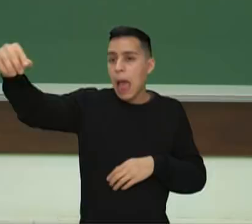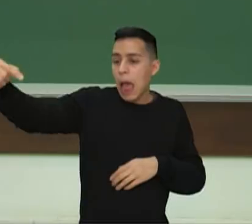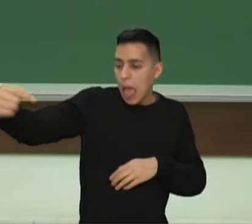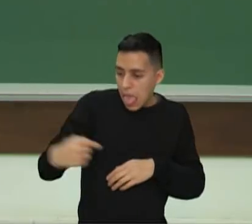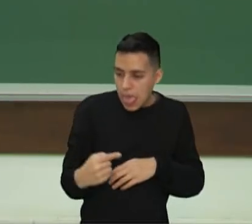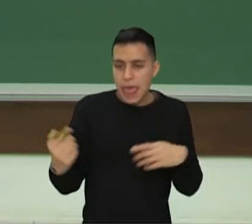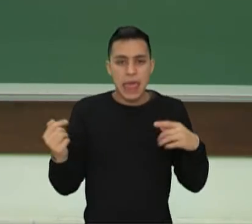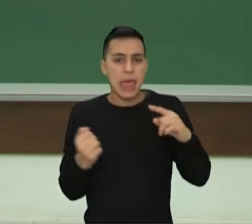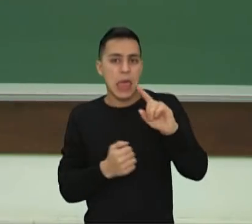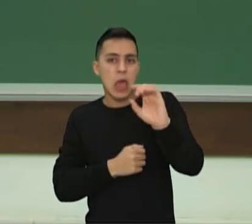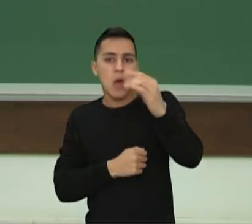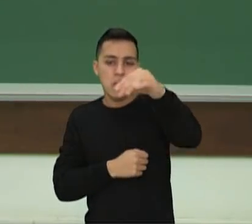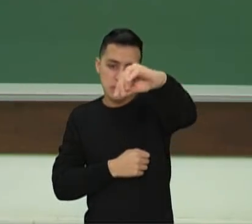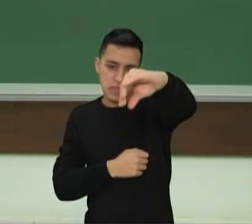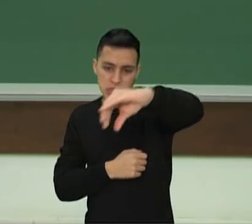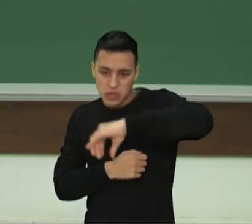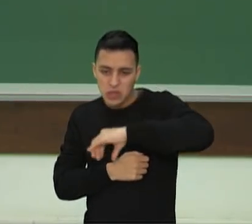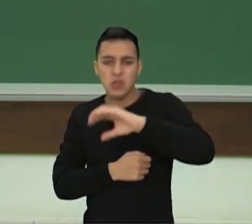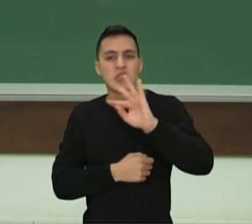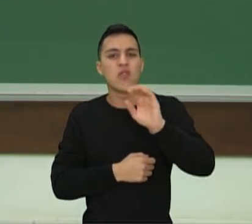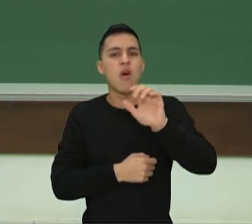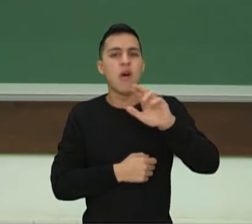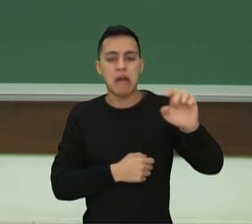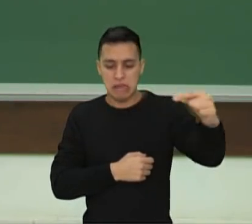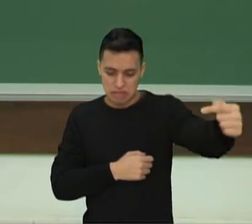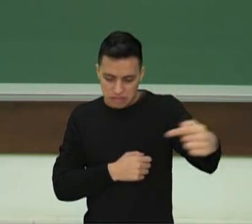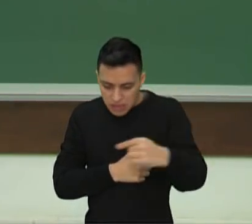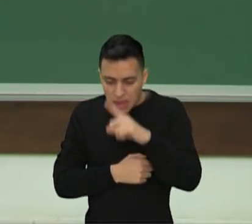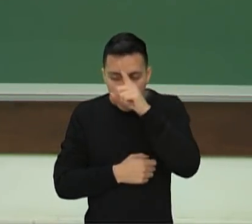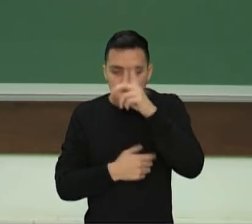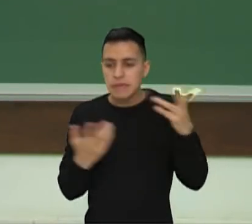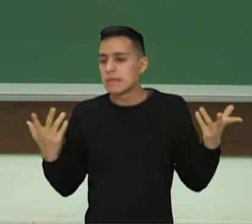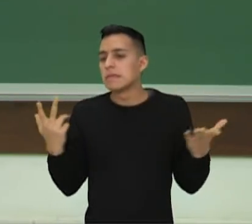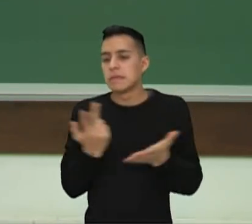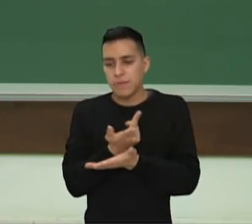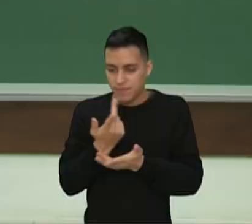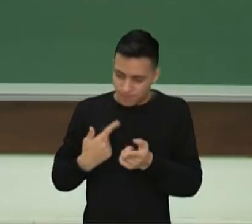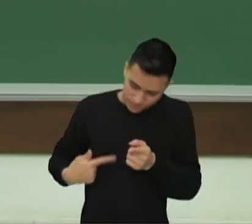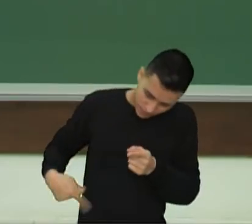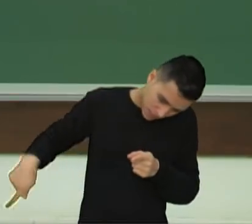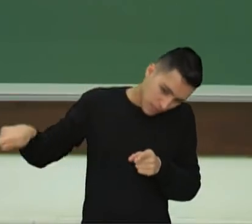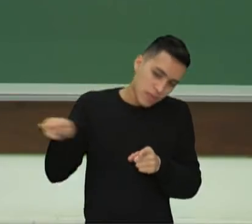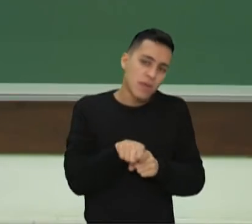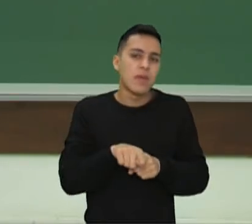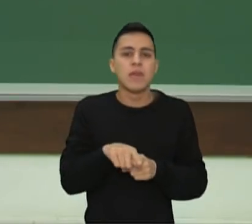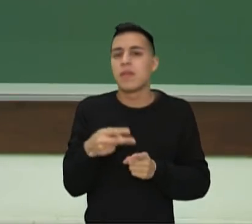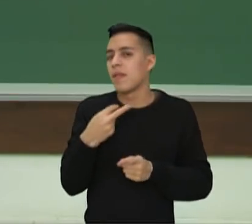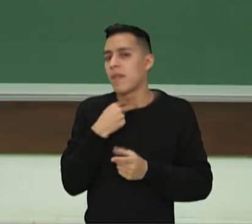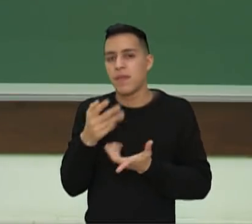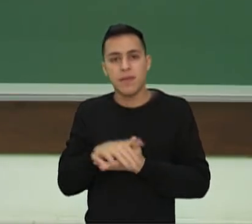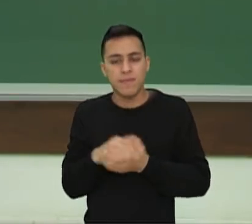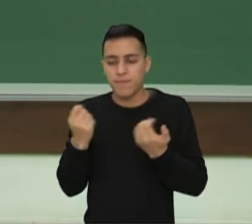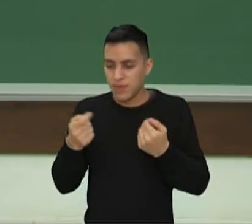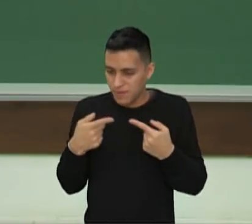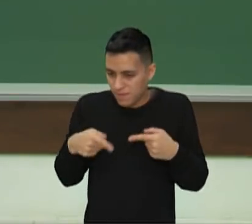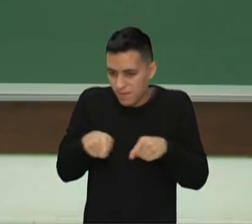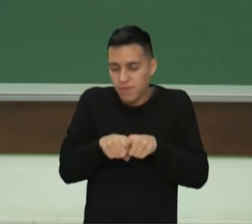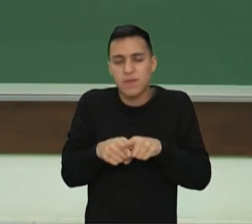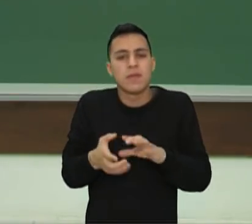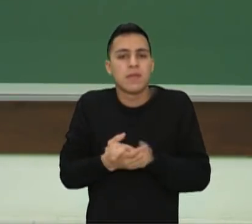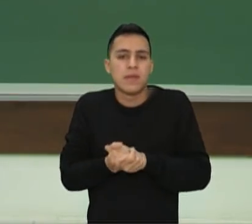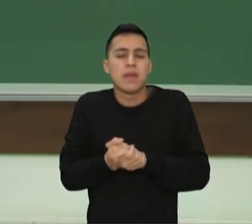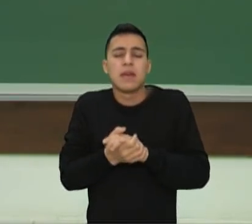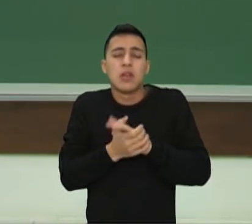dama dele ou a torre dele está dando um cheque no meu rei. Então, eu também não posso, eu vou ter que voltar a jogada.